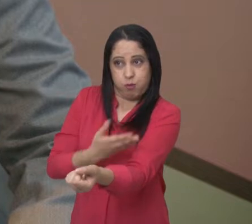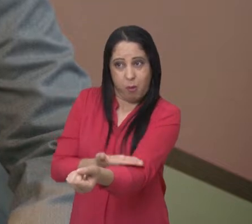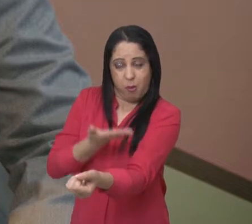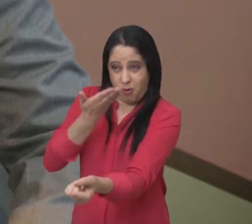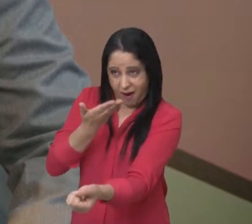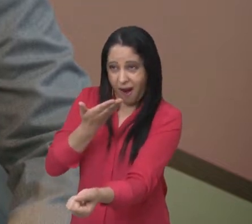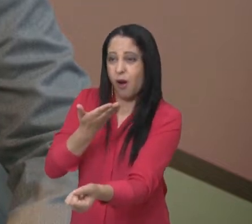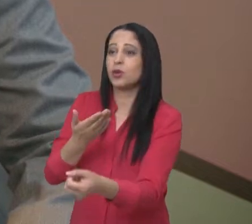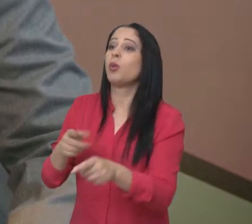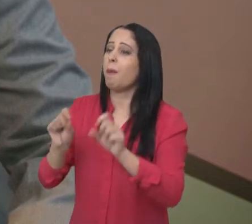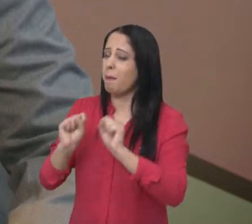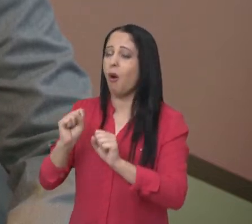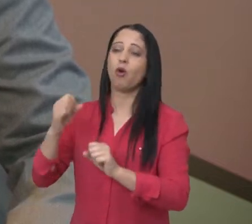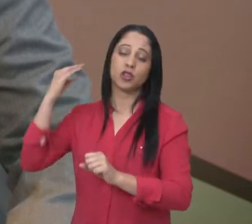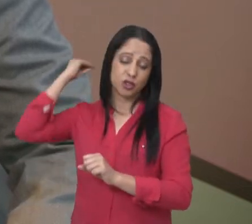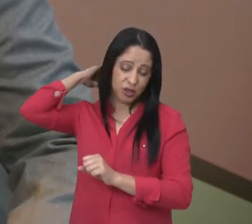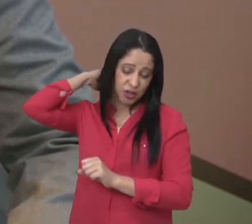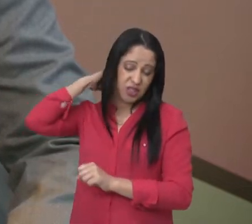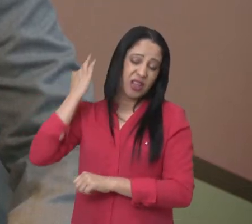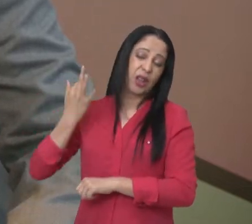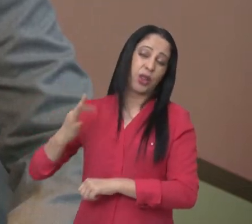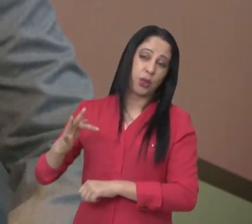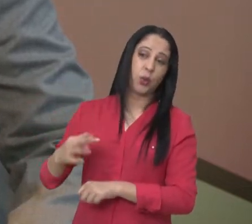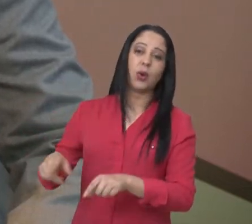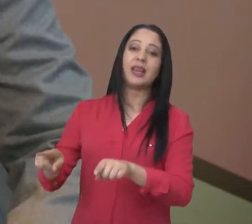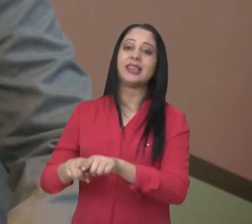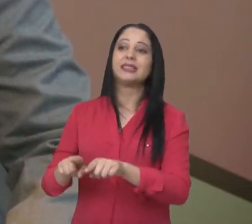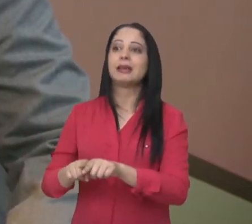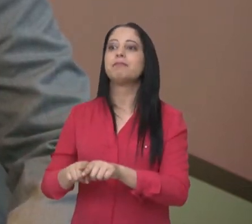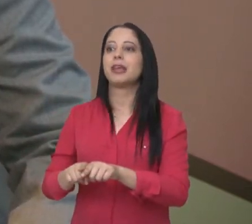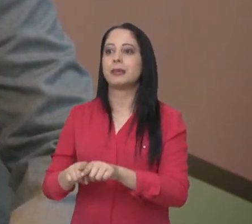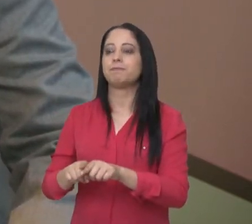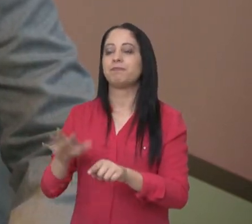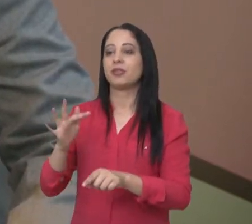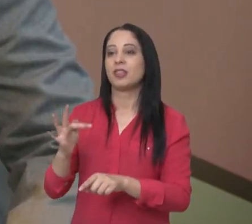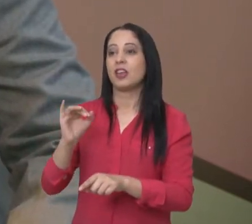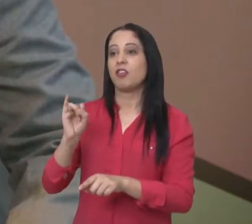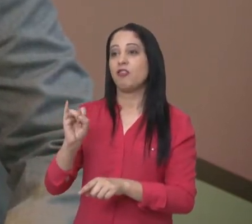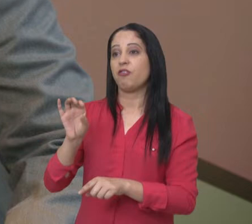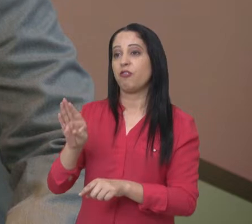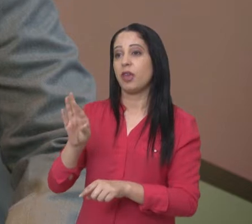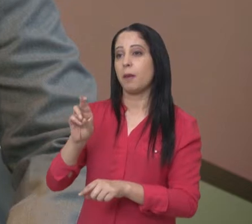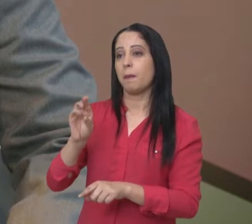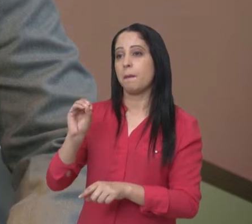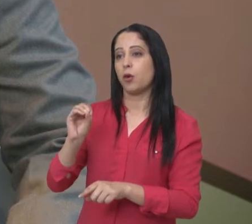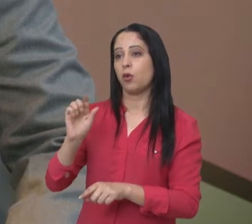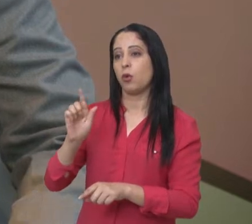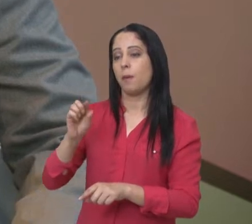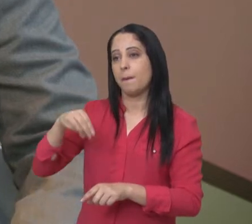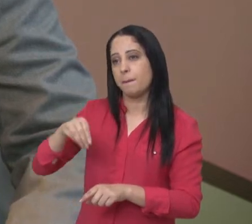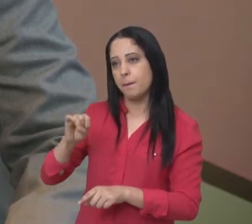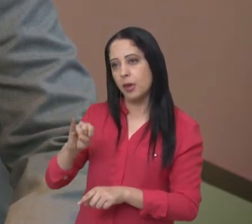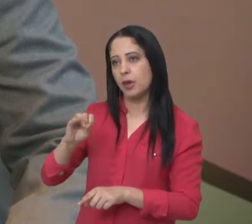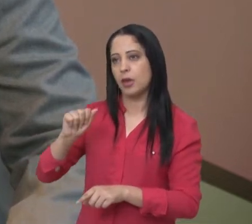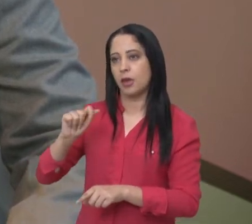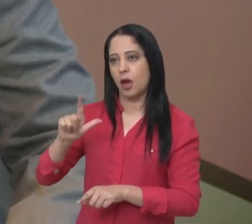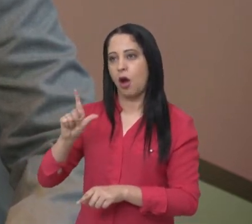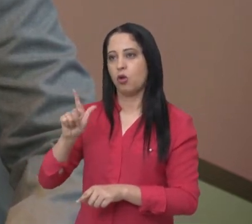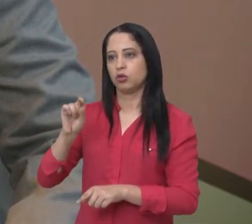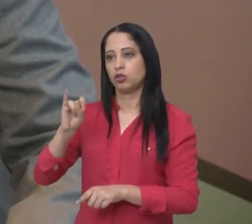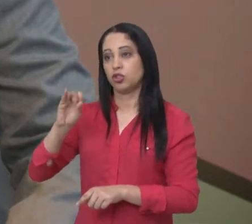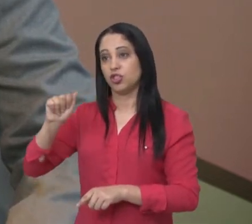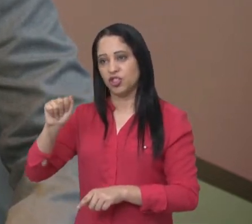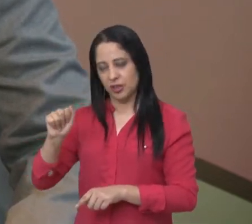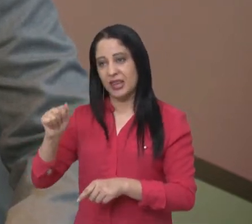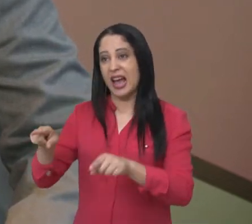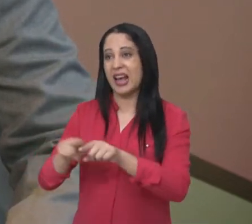uma dor na nuca, né? Uma dor em peso na nuca. Fibromialgia e até alguns casos de infecção, como por exemplo meningite, pode